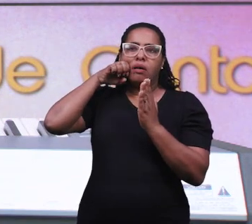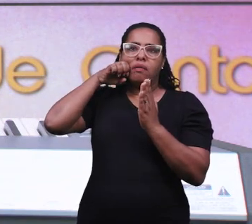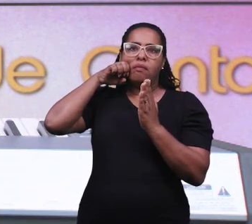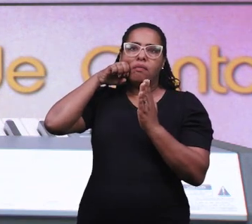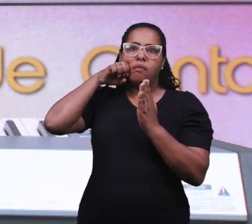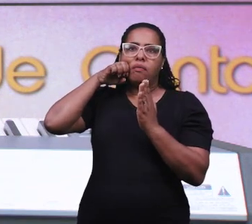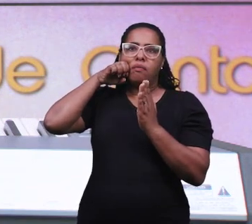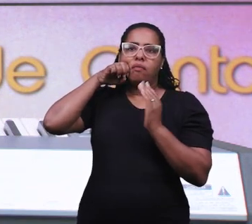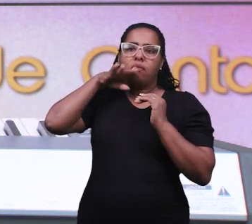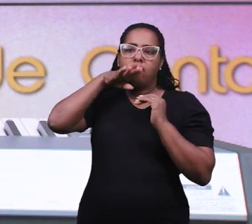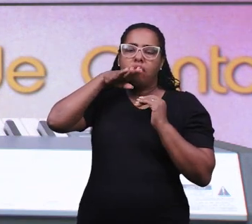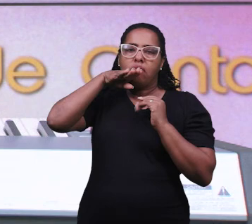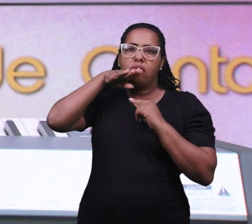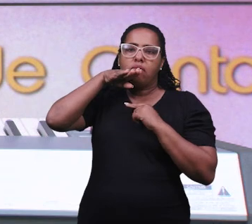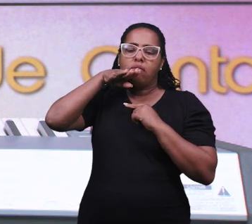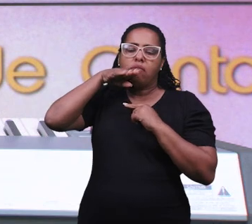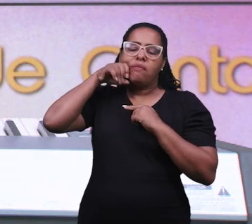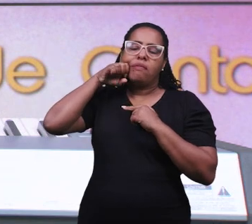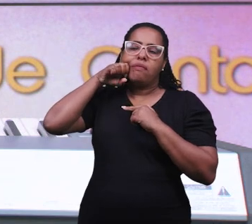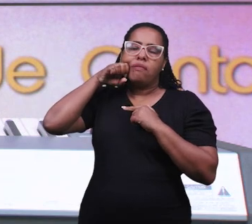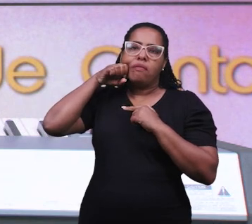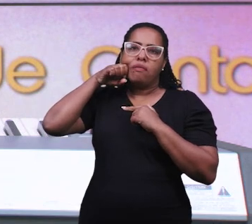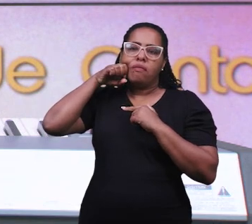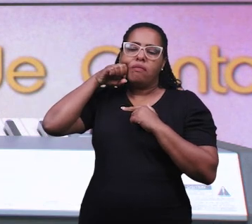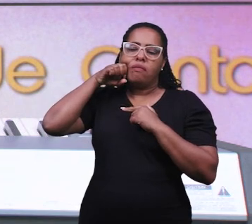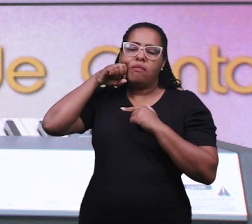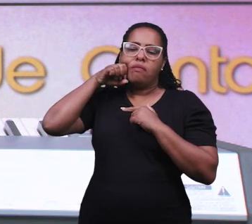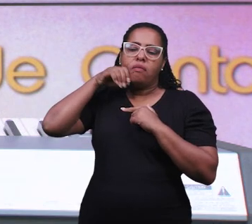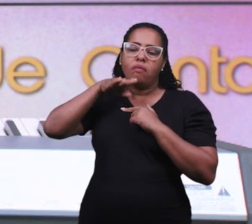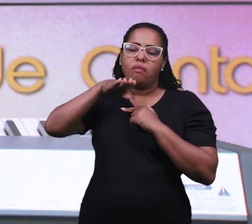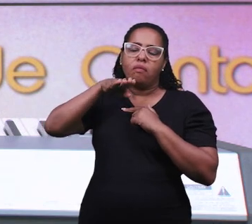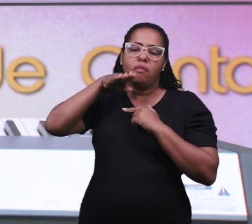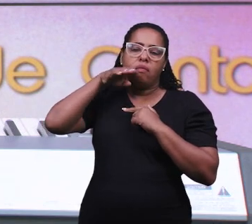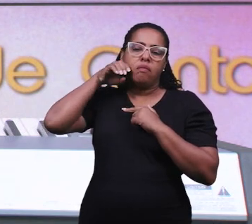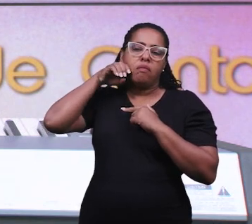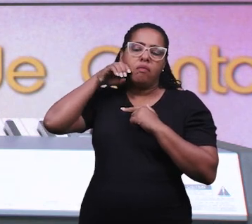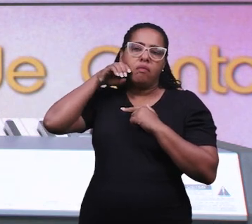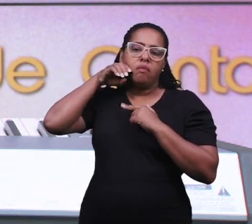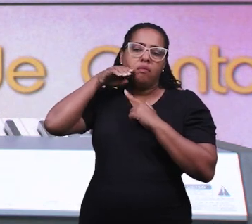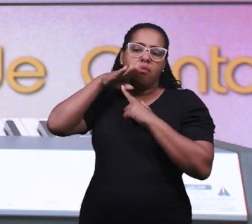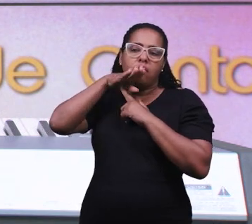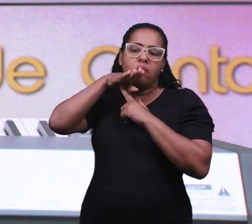dentro. Essa volta para dentro da cavidade oral precisa ser